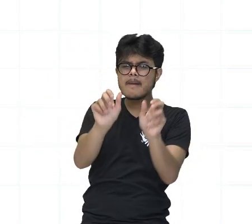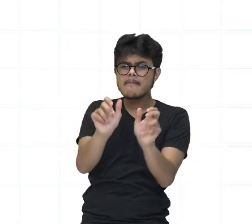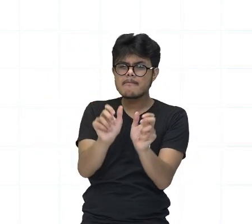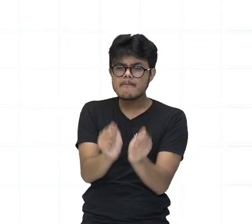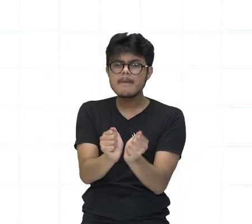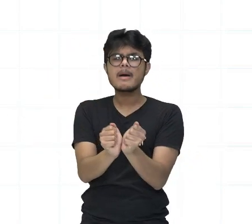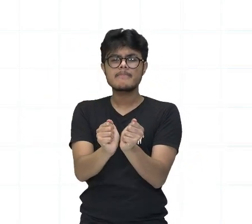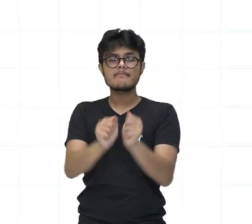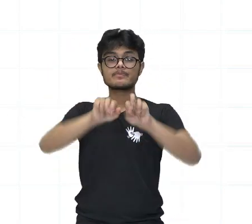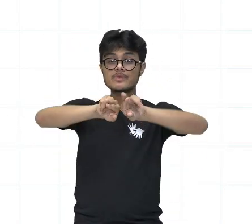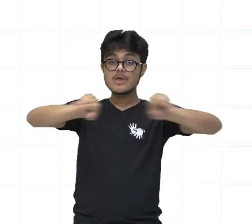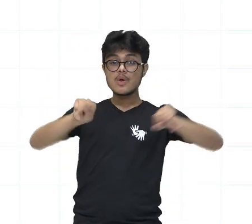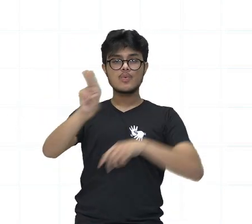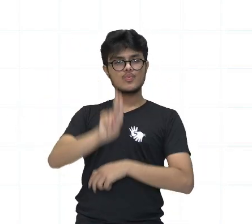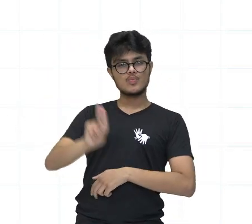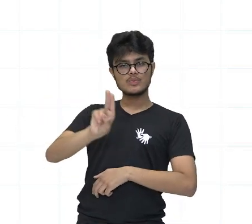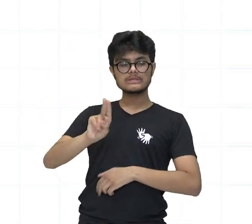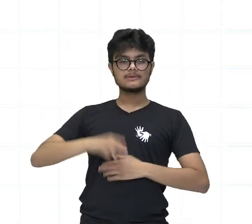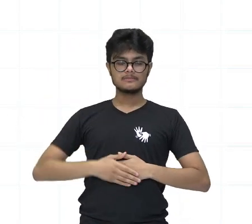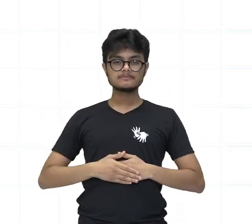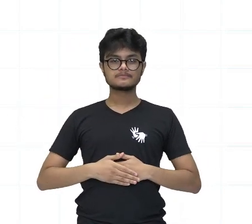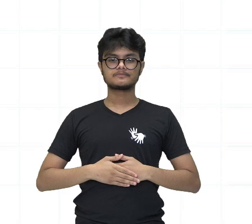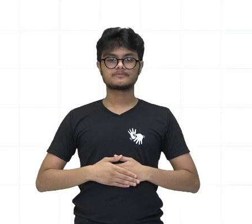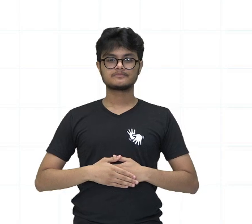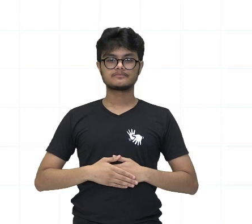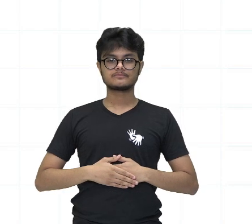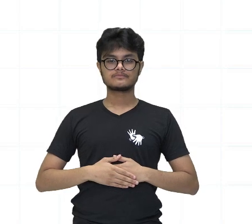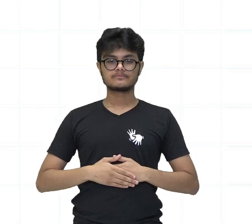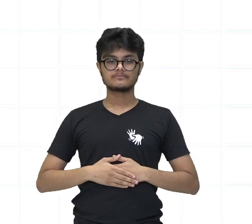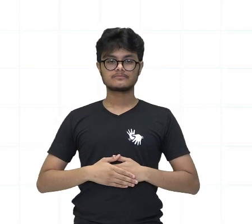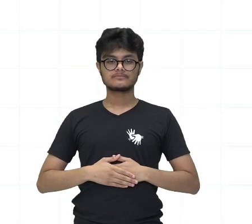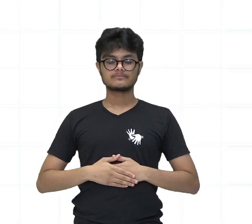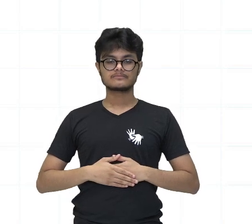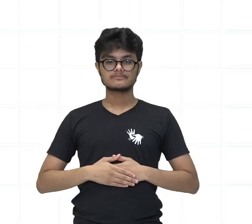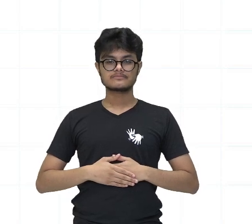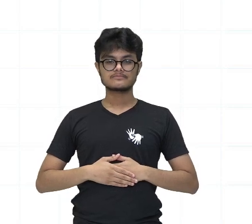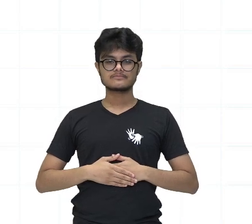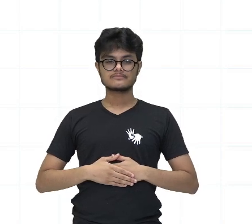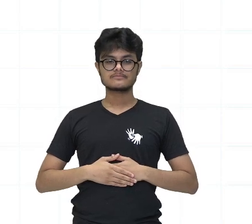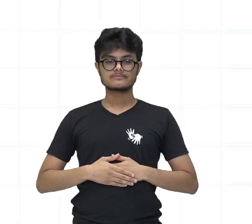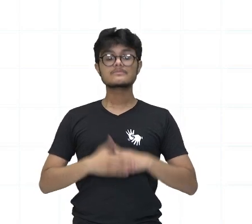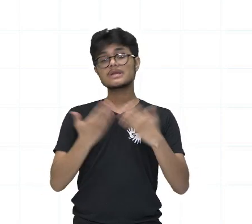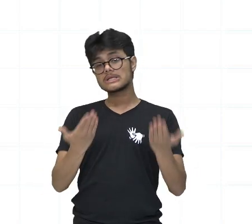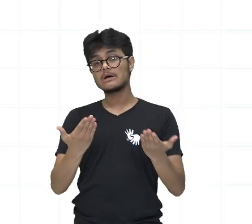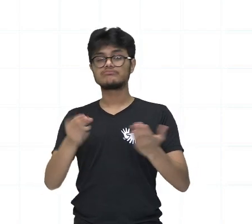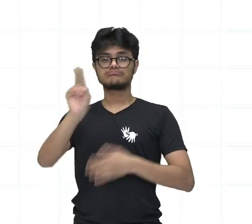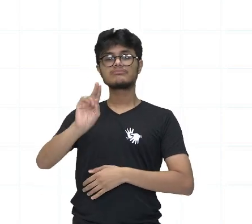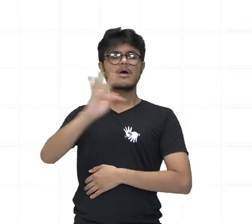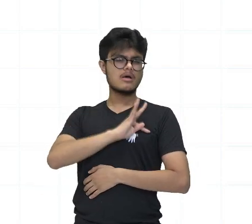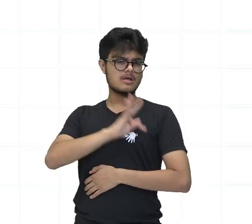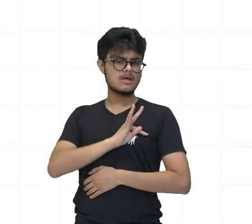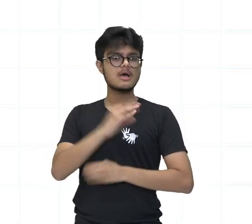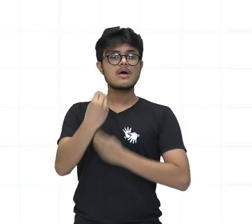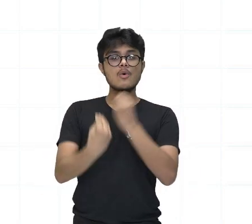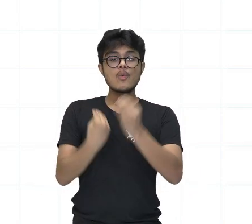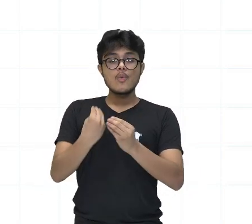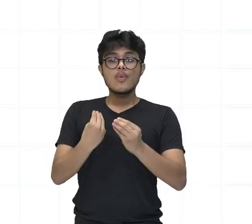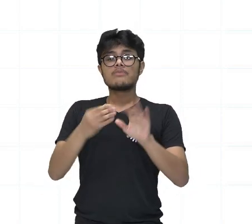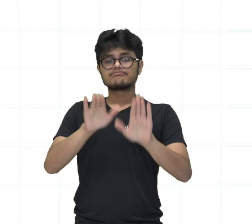argamassa. Assume frequentemente a forma de mural. A técnica consiste em